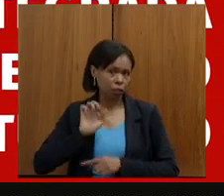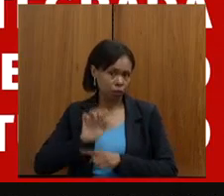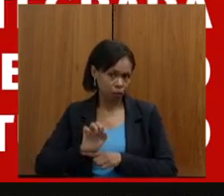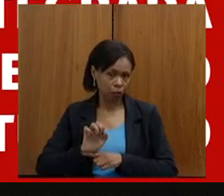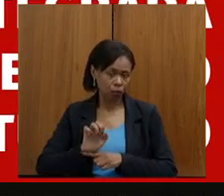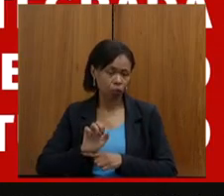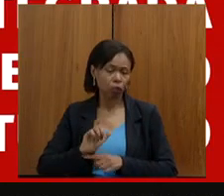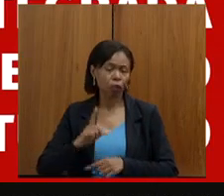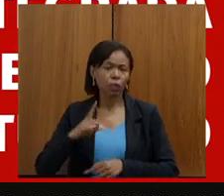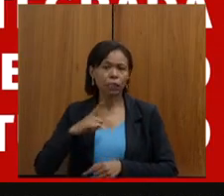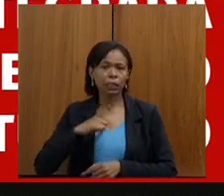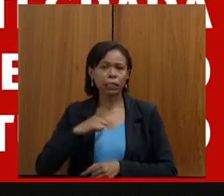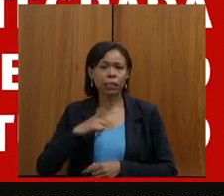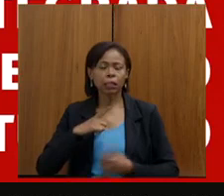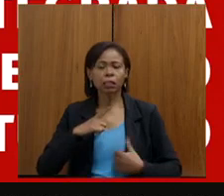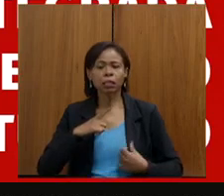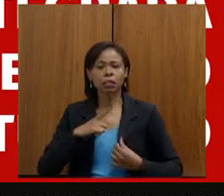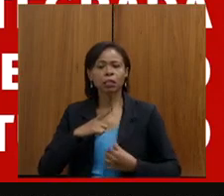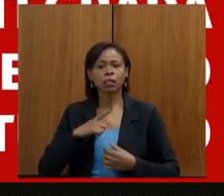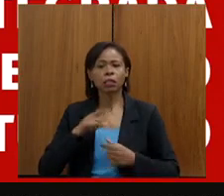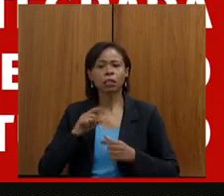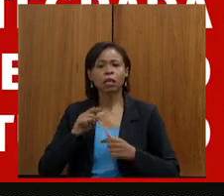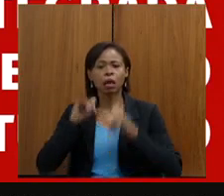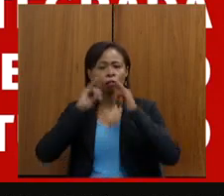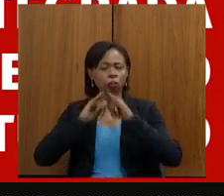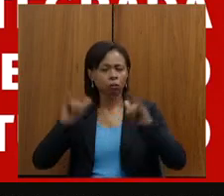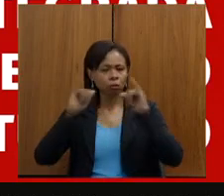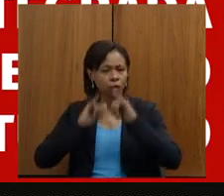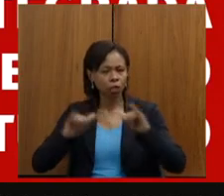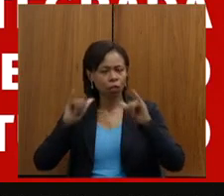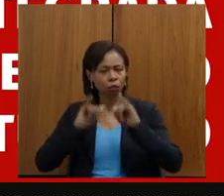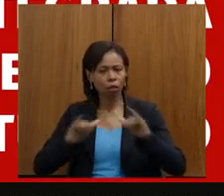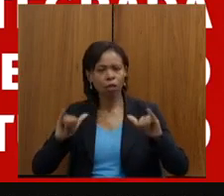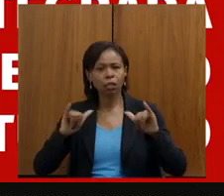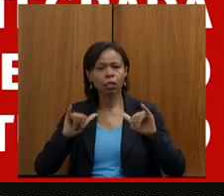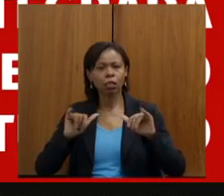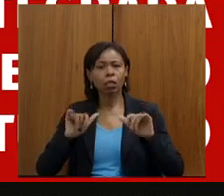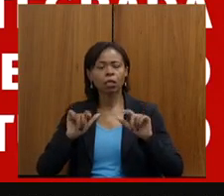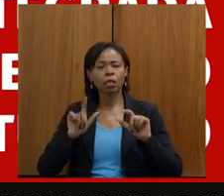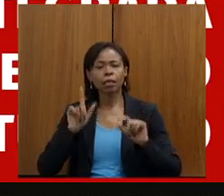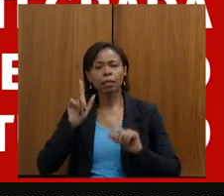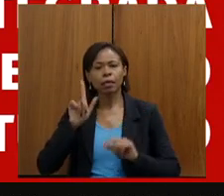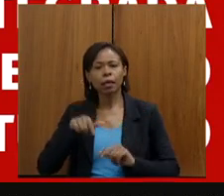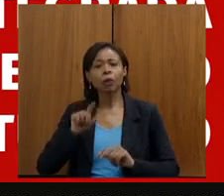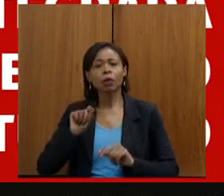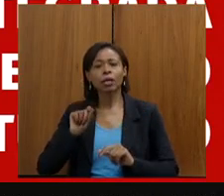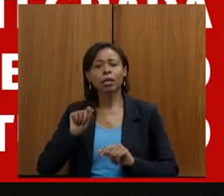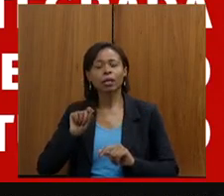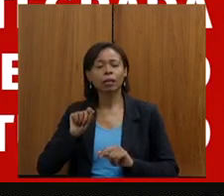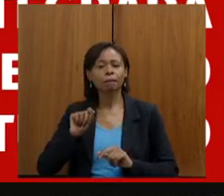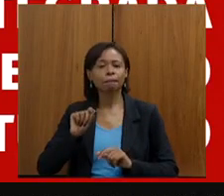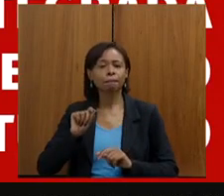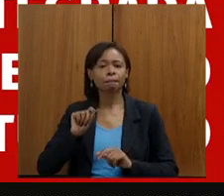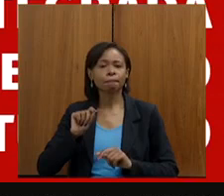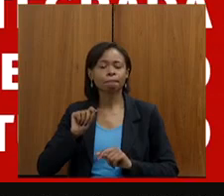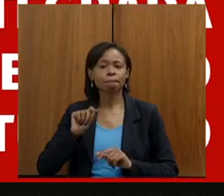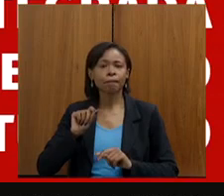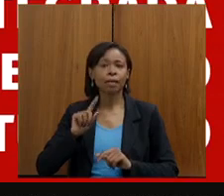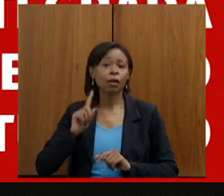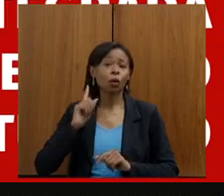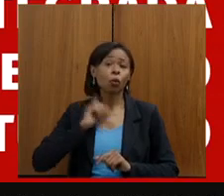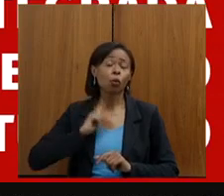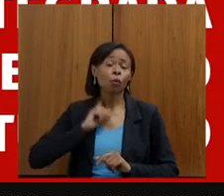ele tem sido noticiado né está nem como uma das melhores opções